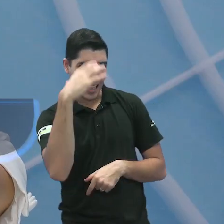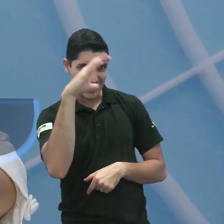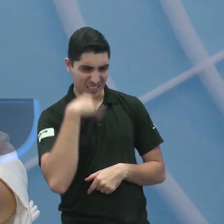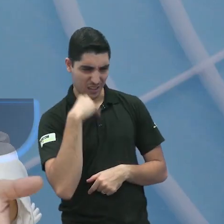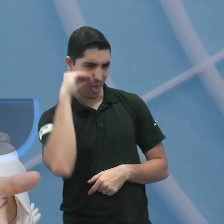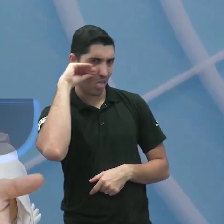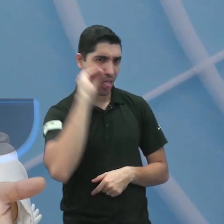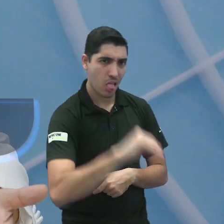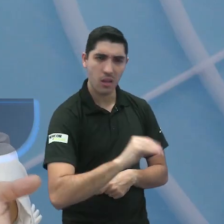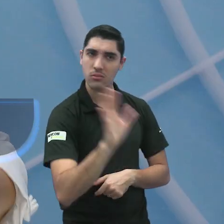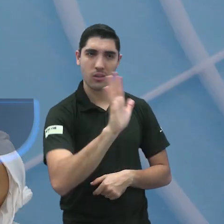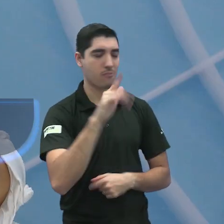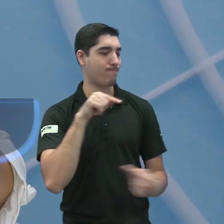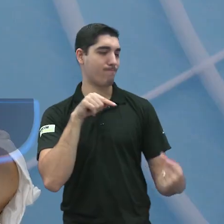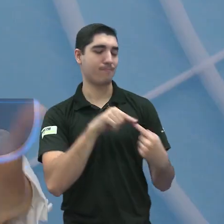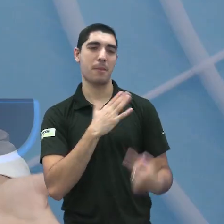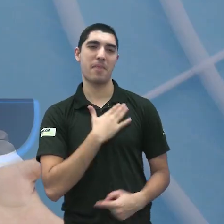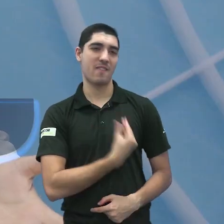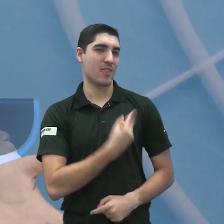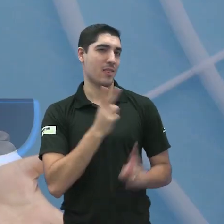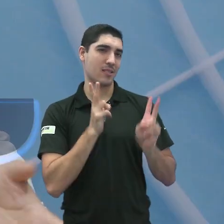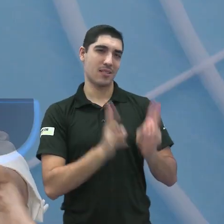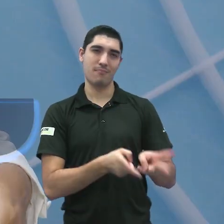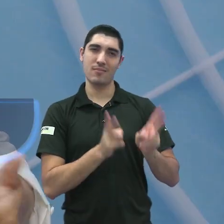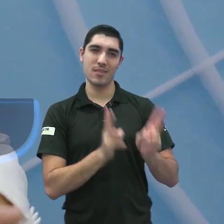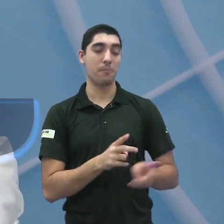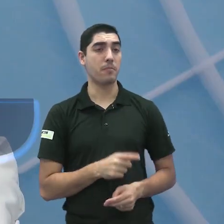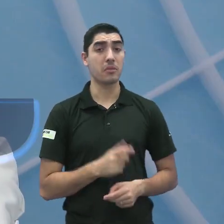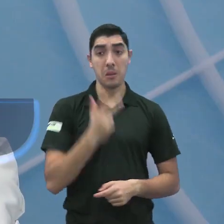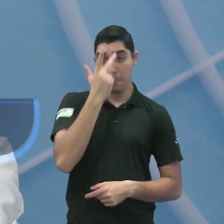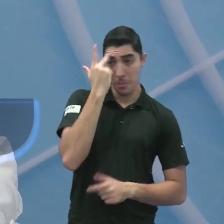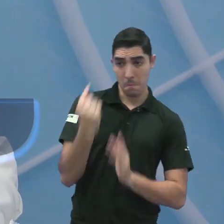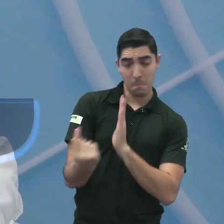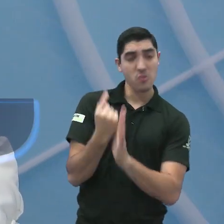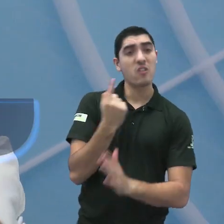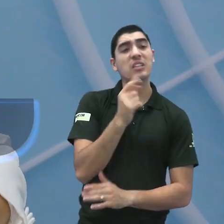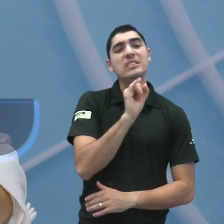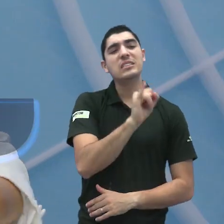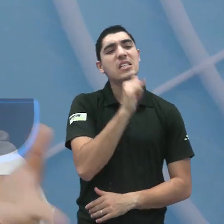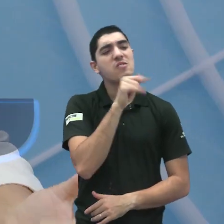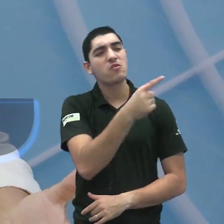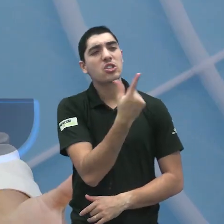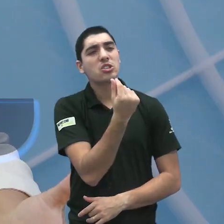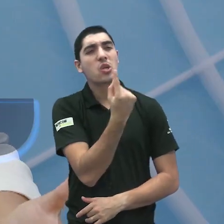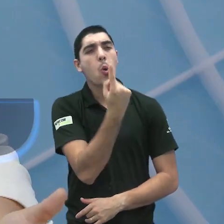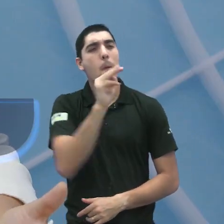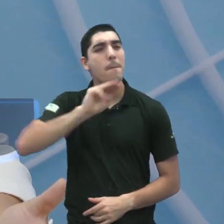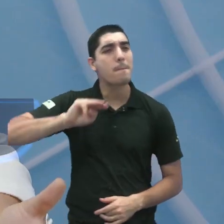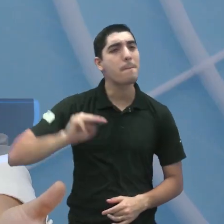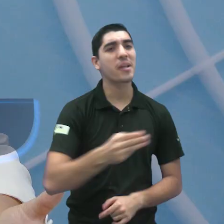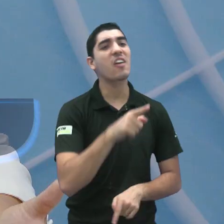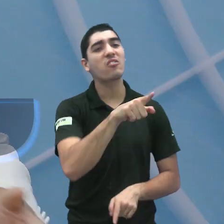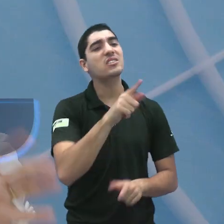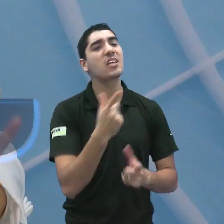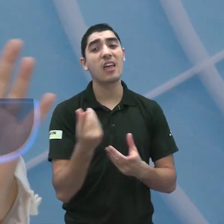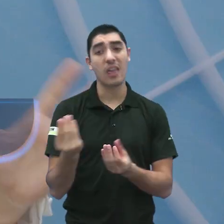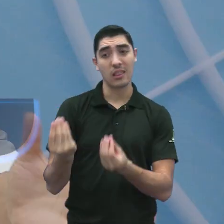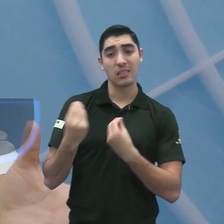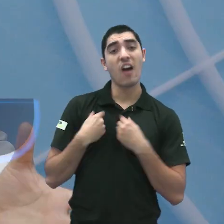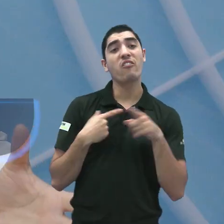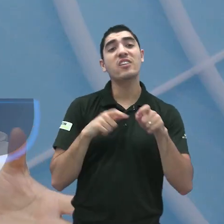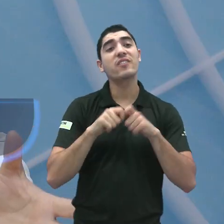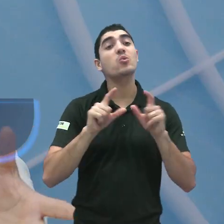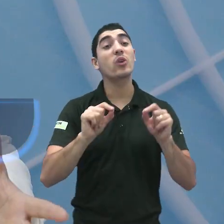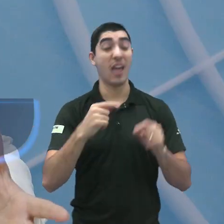ciência, ela faz parte da minha vida. E uma vez eu fui perguntada se eu ganhasse 1 milhão, o que eu faria. Eu disse que eu construiria um laboratório no fundo da